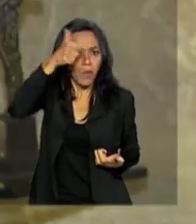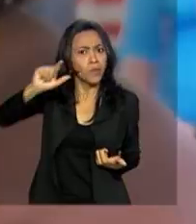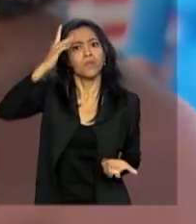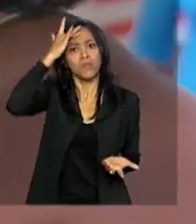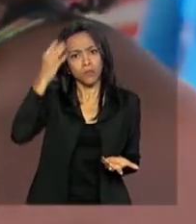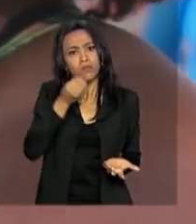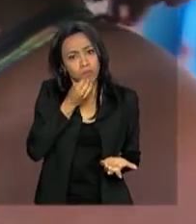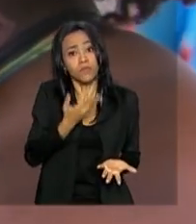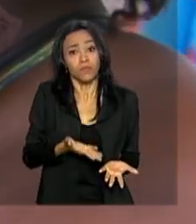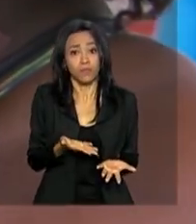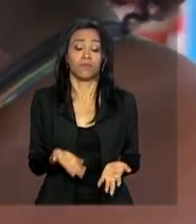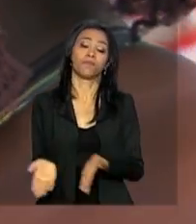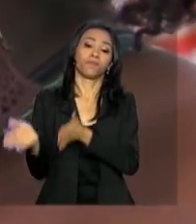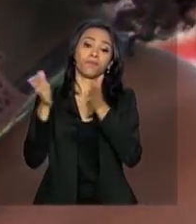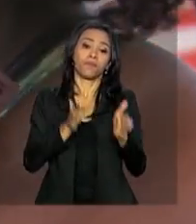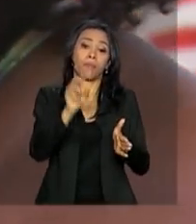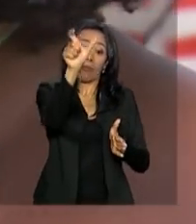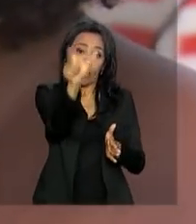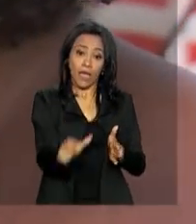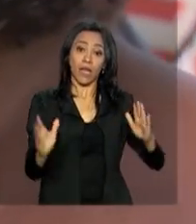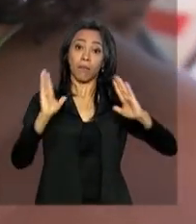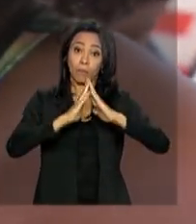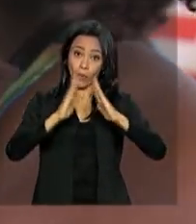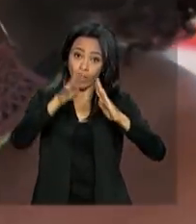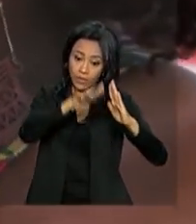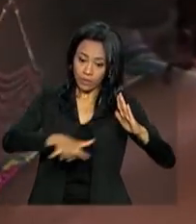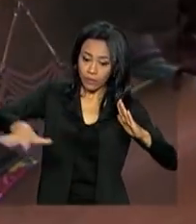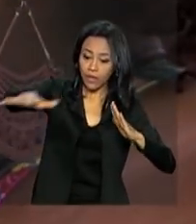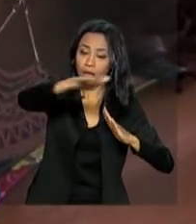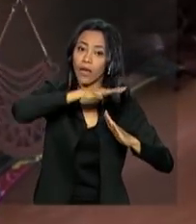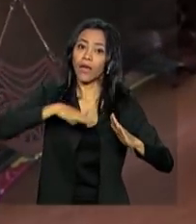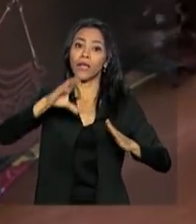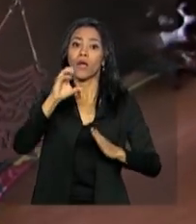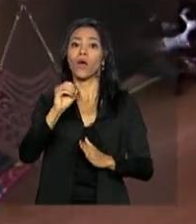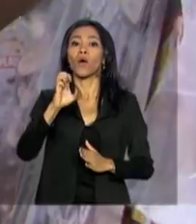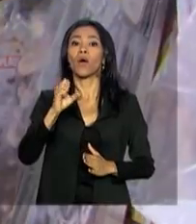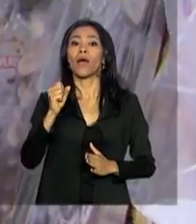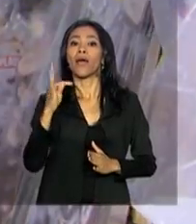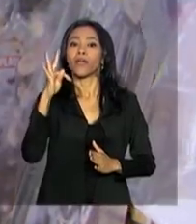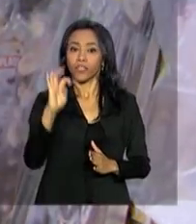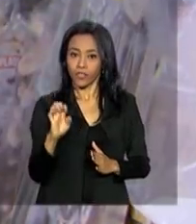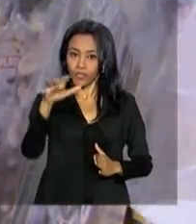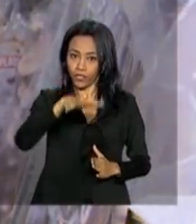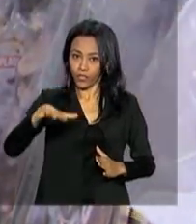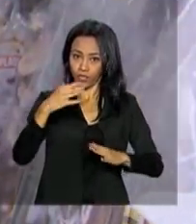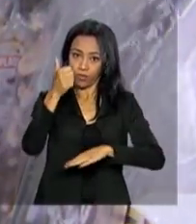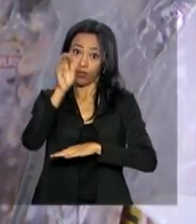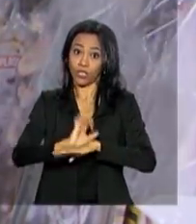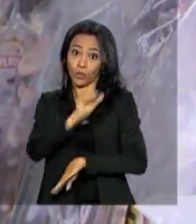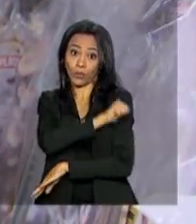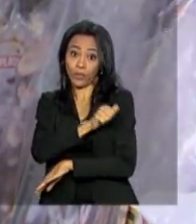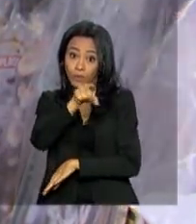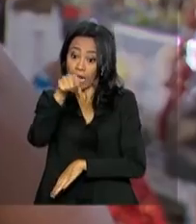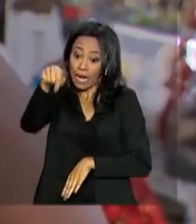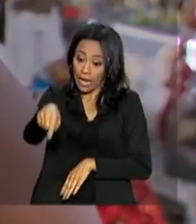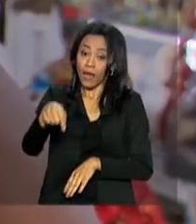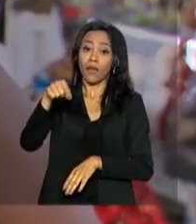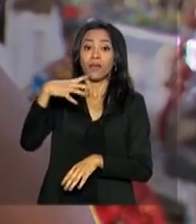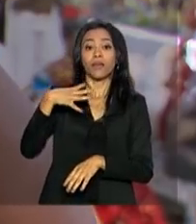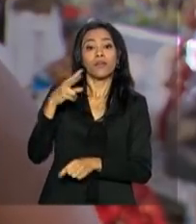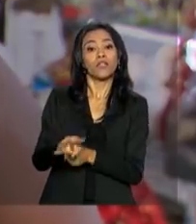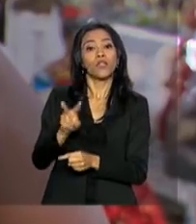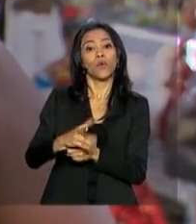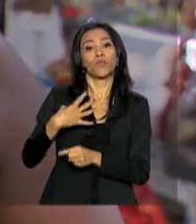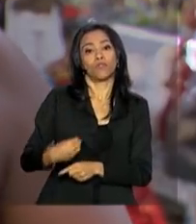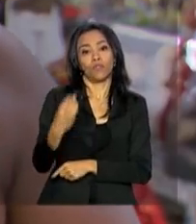pessoa. Elisângela mora na Vila Kennedy, comunidade da zona oeste da cidade. Foi lá que criou os três filhos. confessa